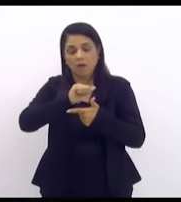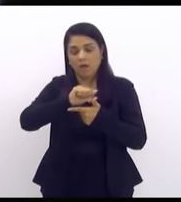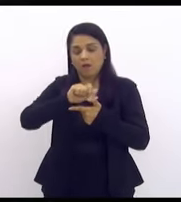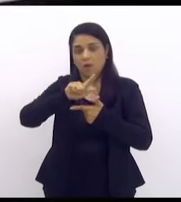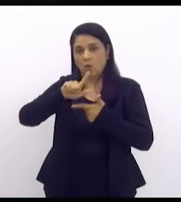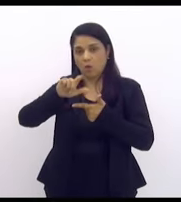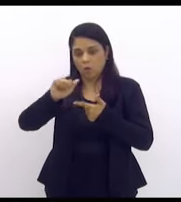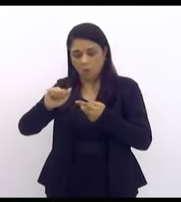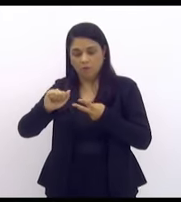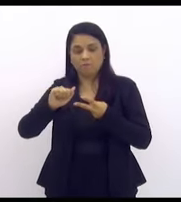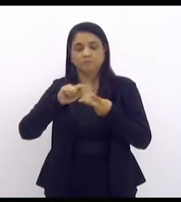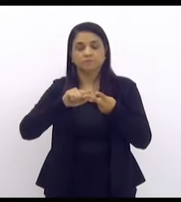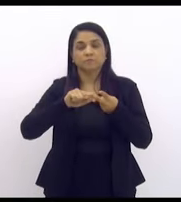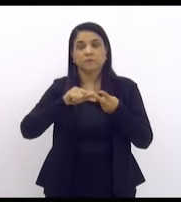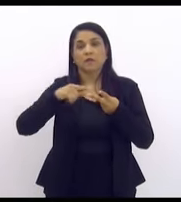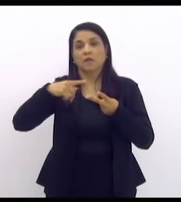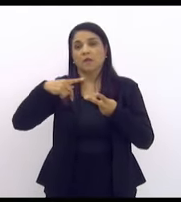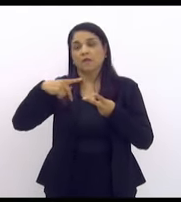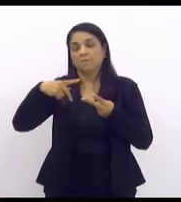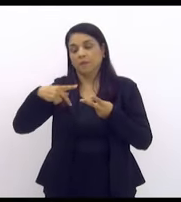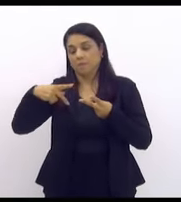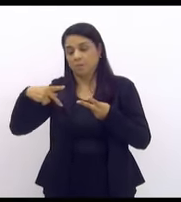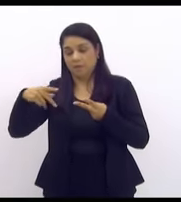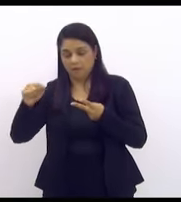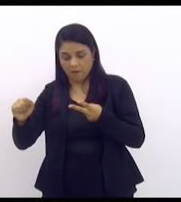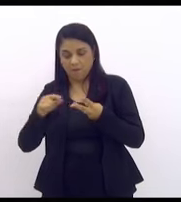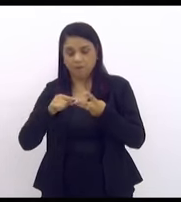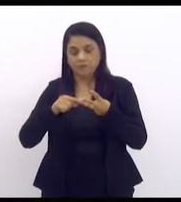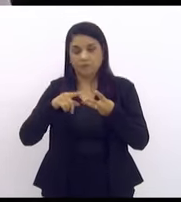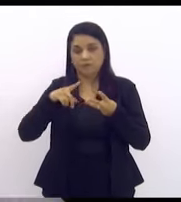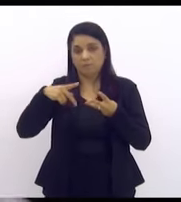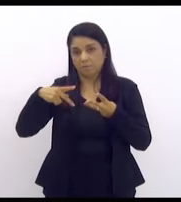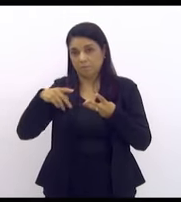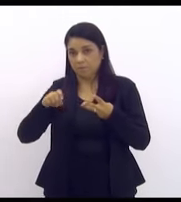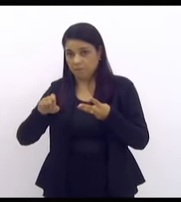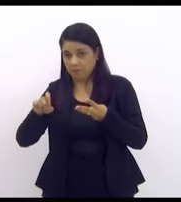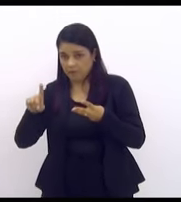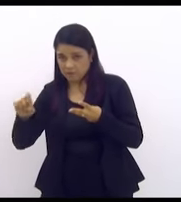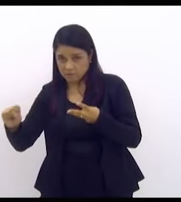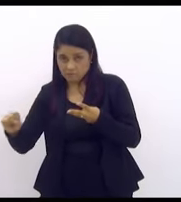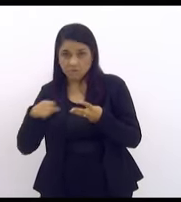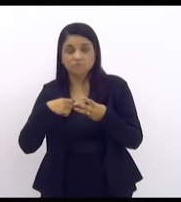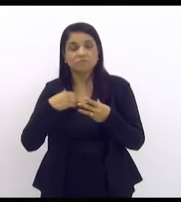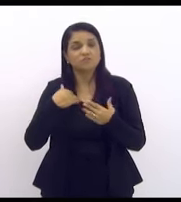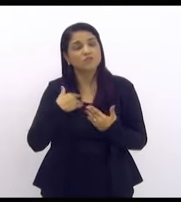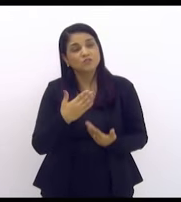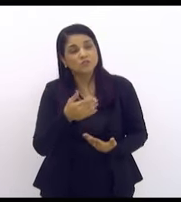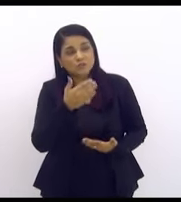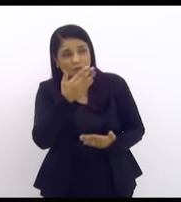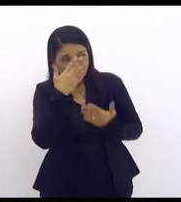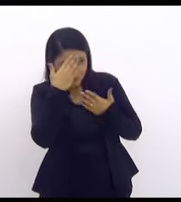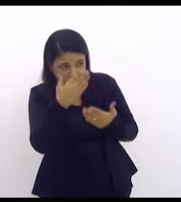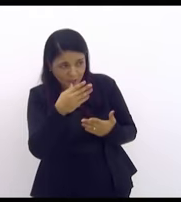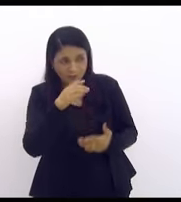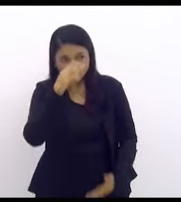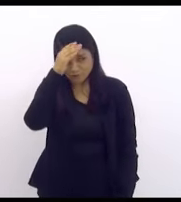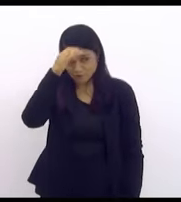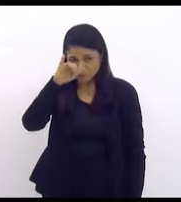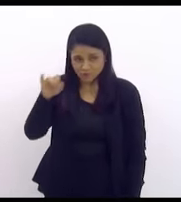PPA. E dizendo que o documento vai ser feito, quem quiser assinar. Ok? Obrigado, tia Ju. Desculpa, tá, tia Ju, mas eu acho que eu só passei 4 minutos, tá?